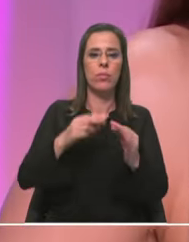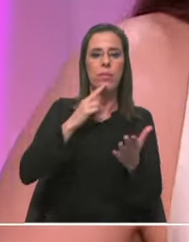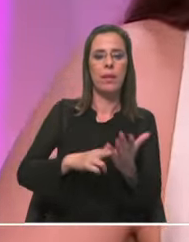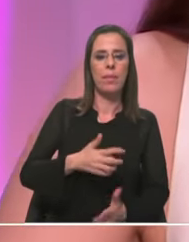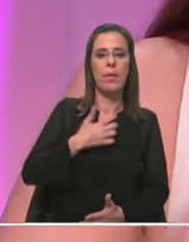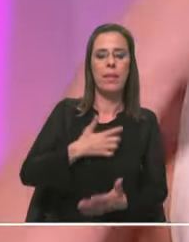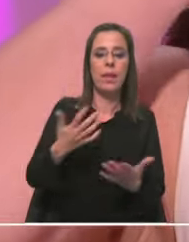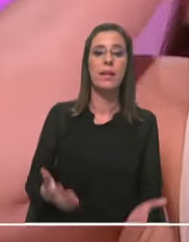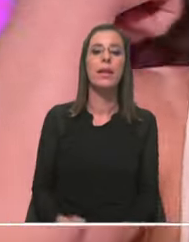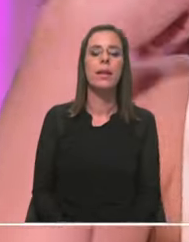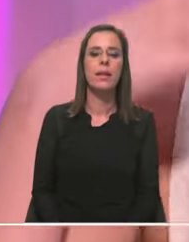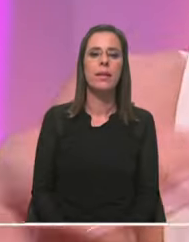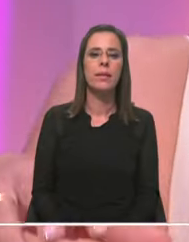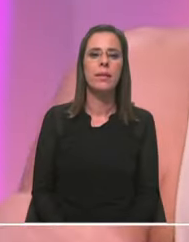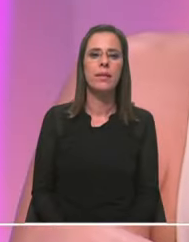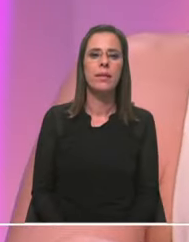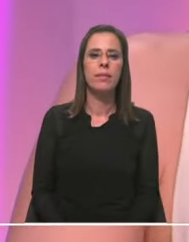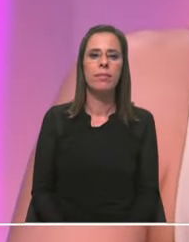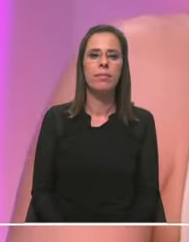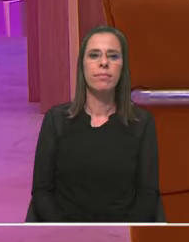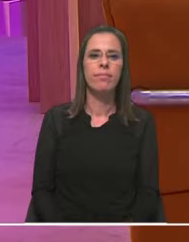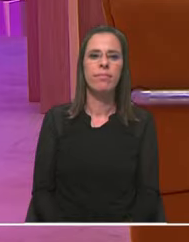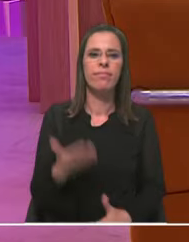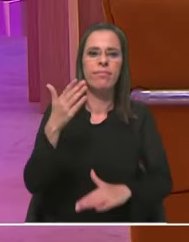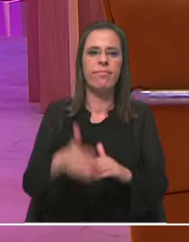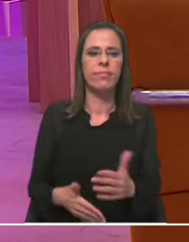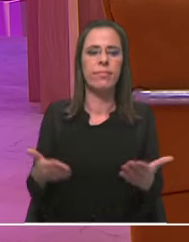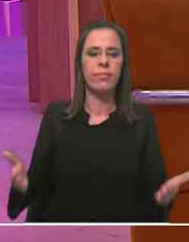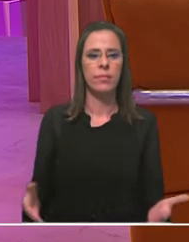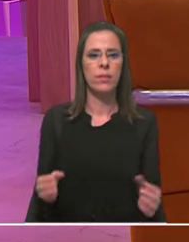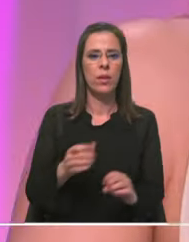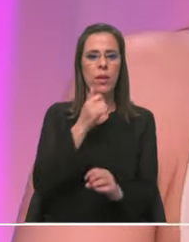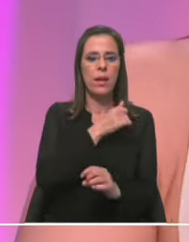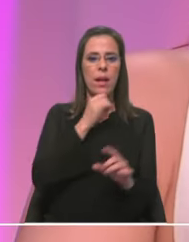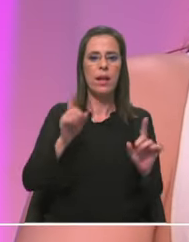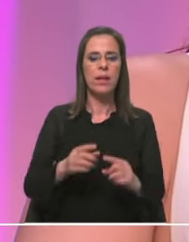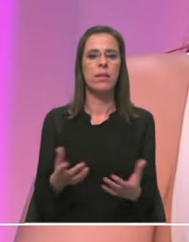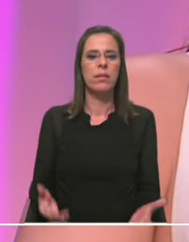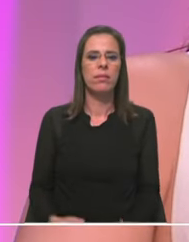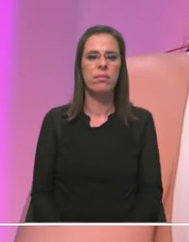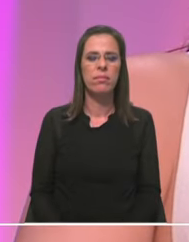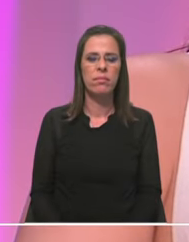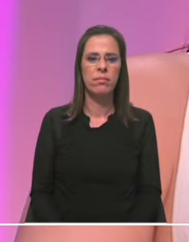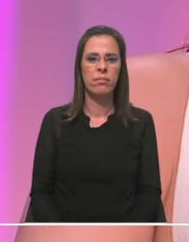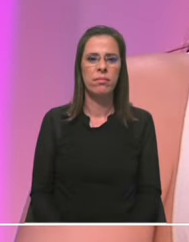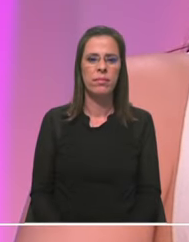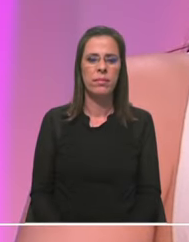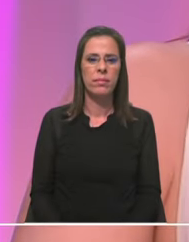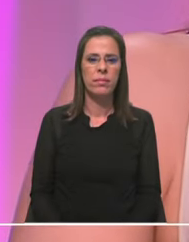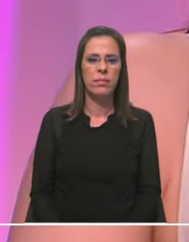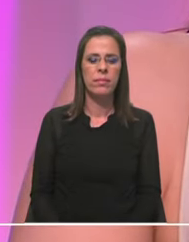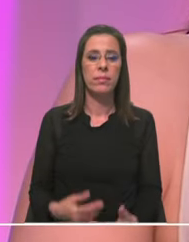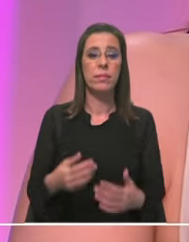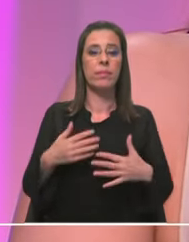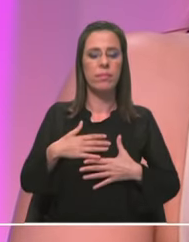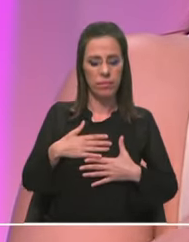me irritarem não mas h de repente não tens paciência Tás h a tua